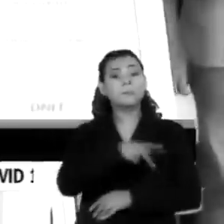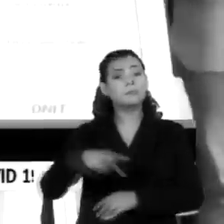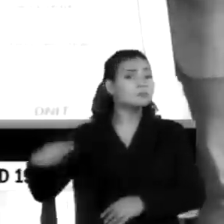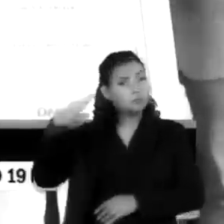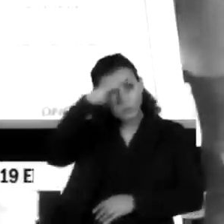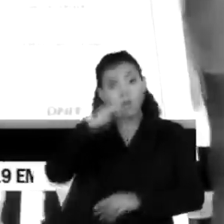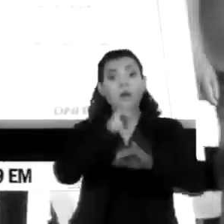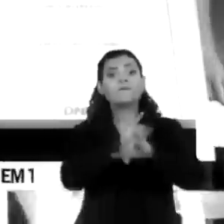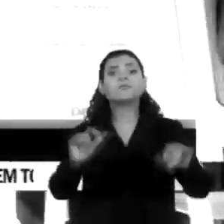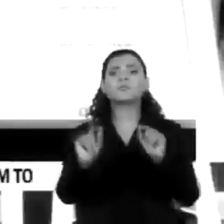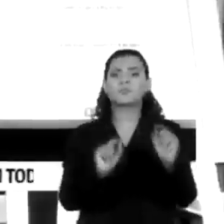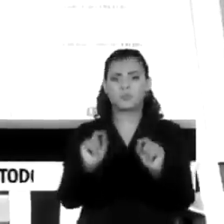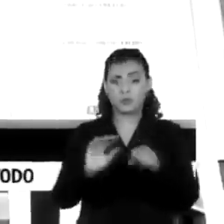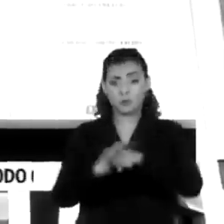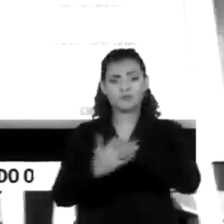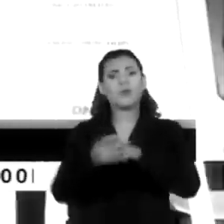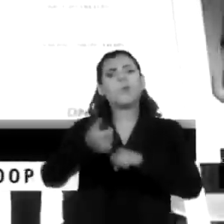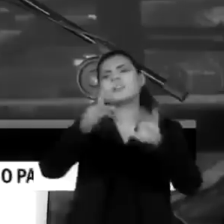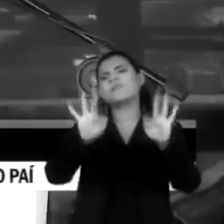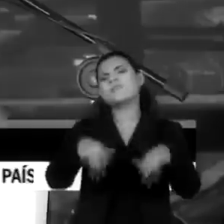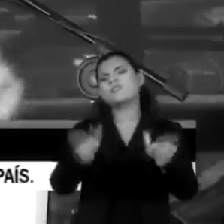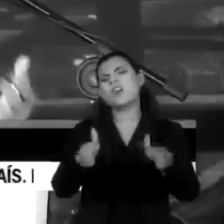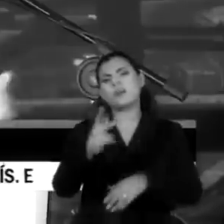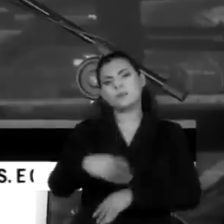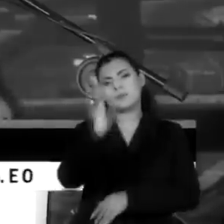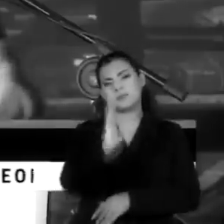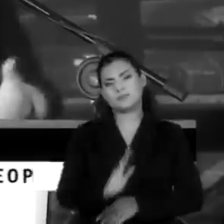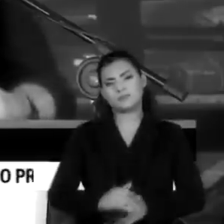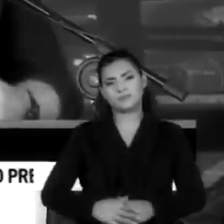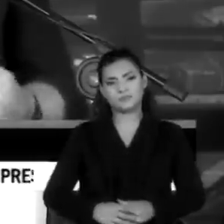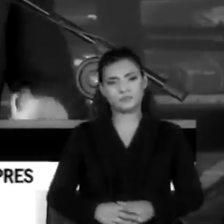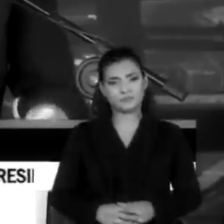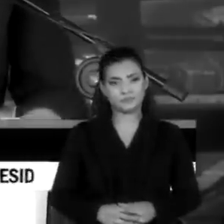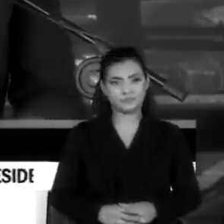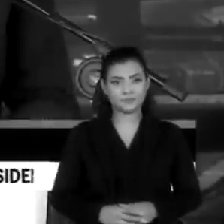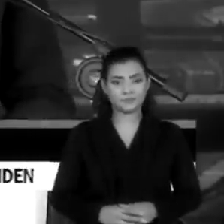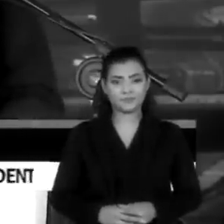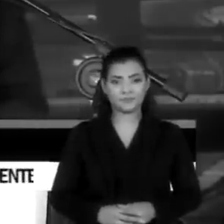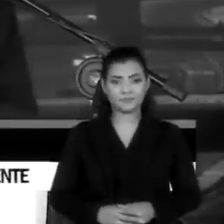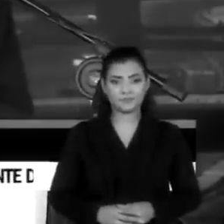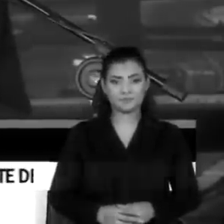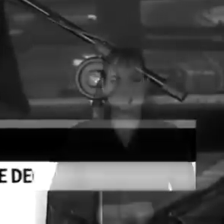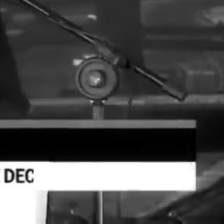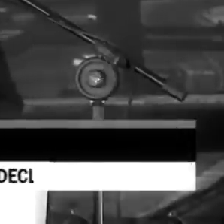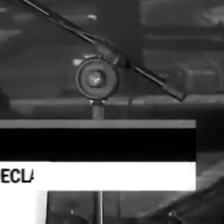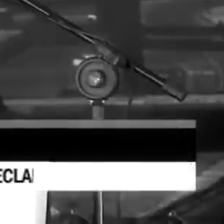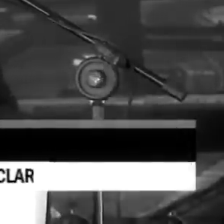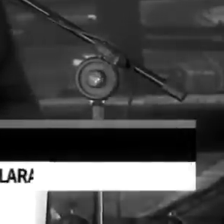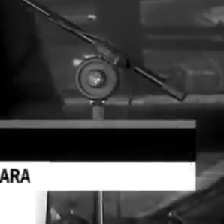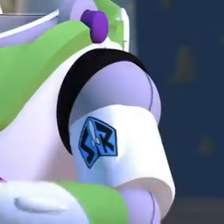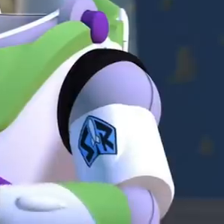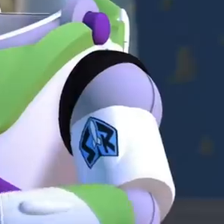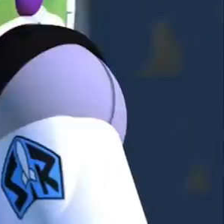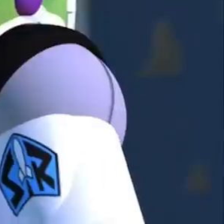presidente Jair bolsonaro disse que a pandemia está acabando no Brasil que nós estamos vivendo o finalzinho de